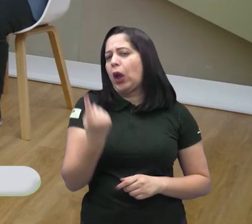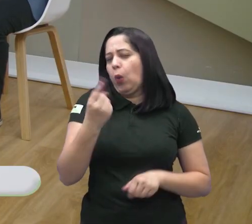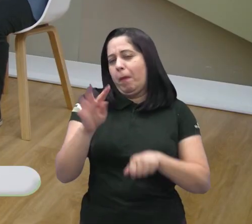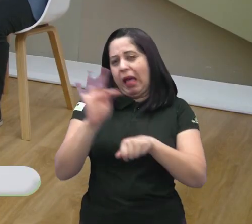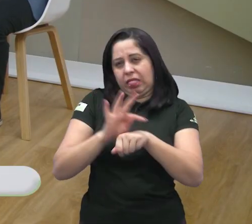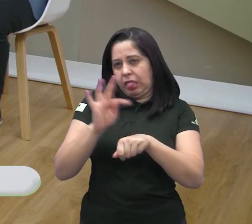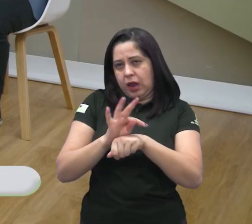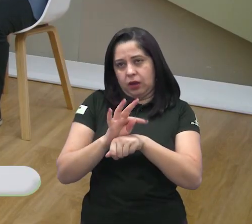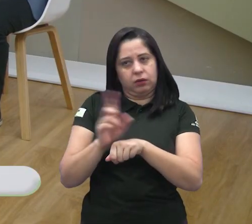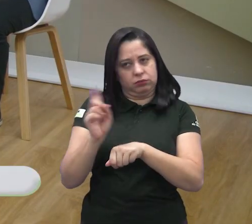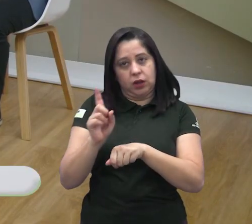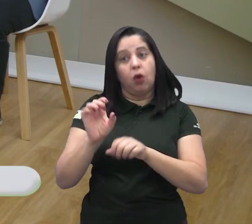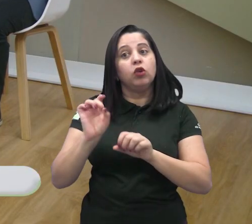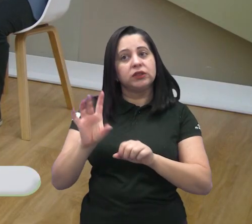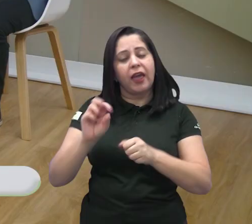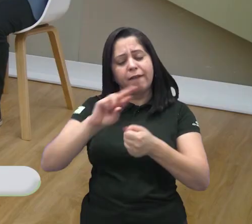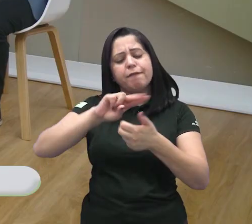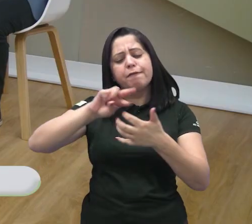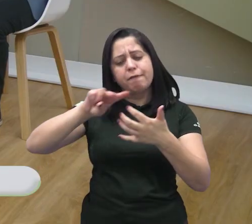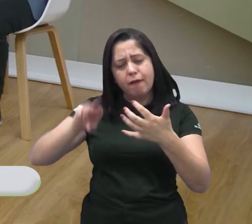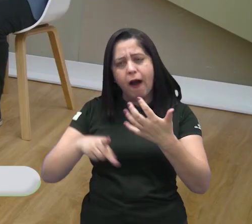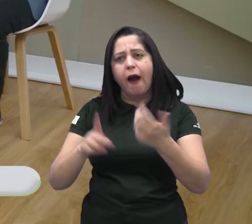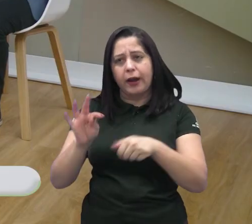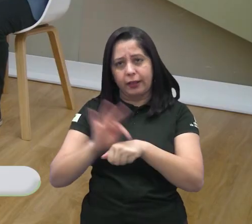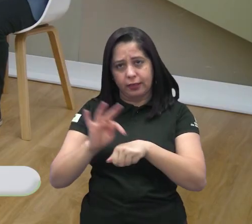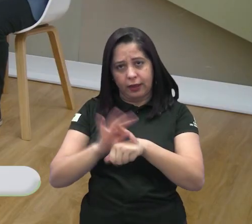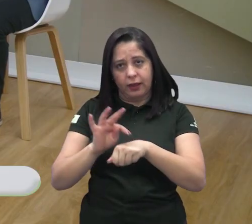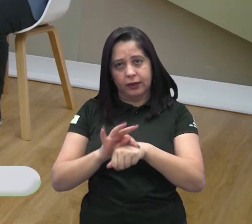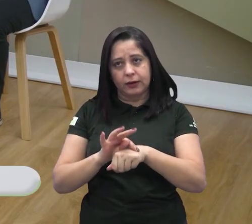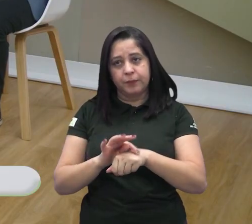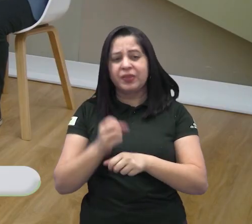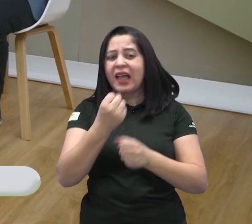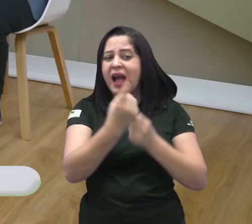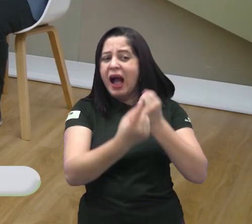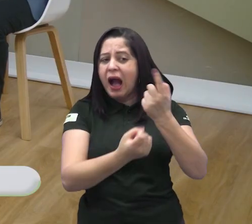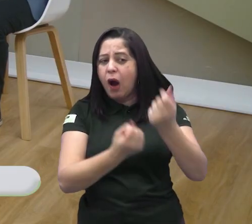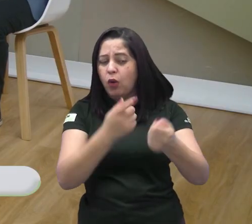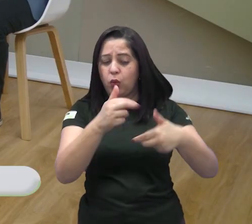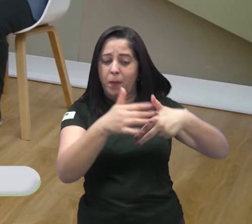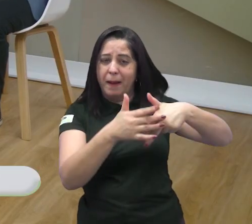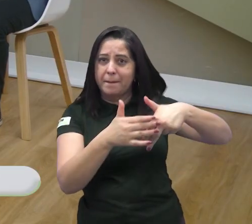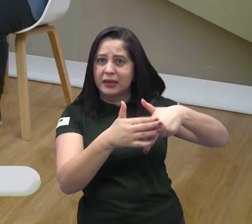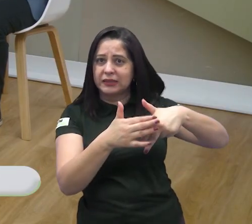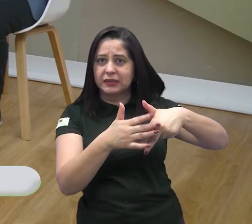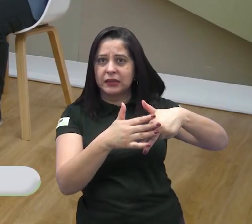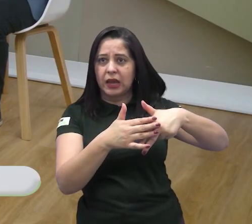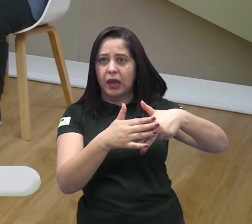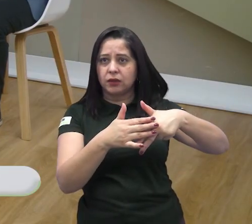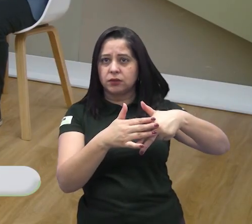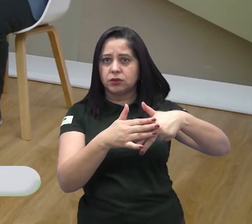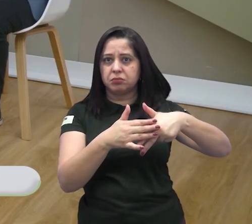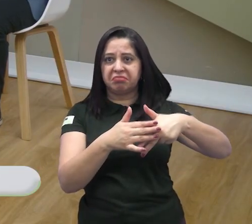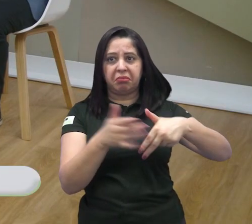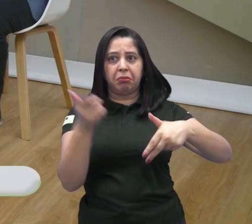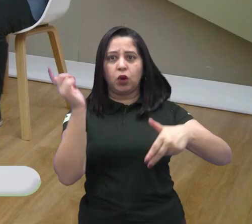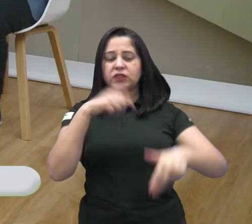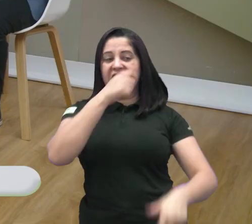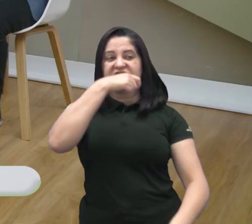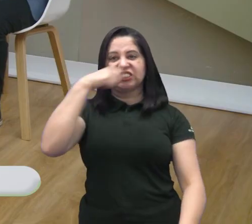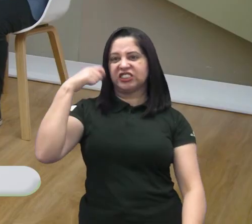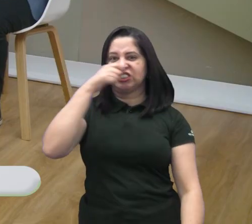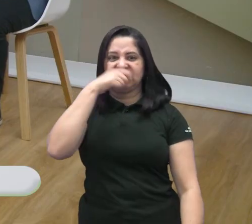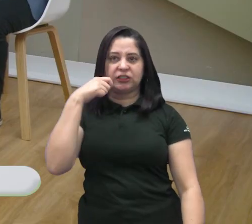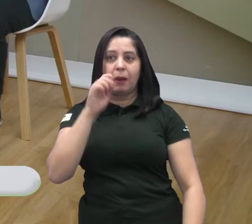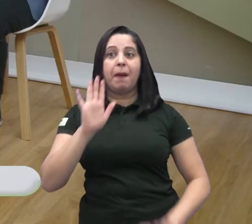várias técnicas que a gente pode ensinar aos pacientes. Existem pacientes que têm uma destreza manual muito grande, assim como existem pacientes